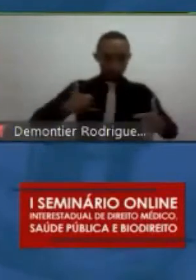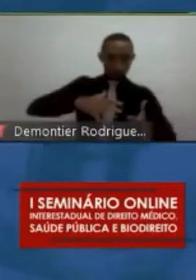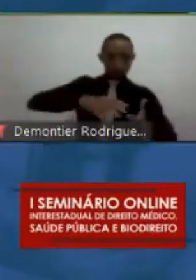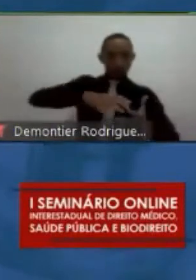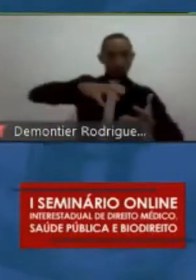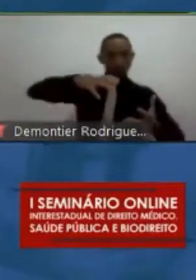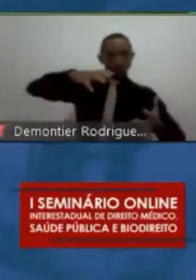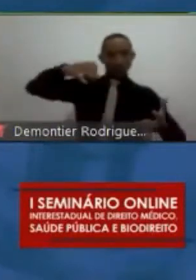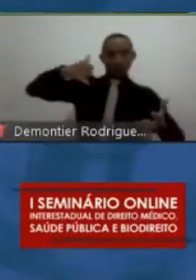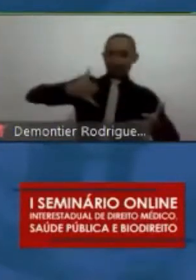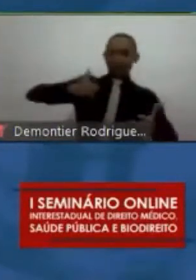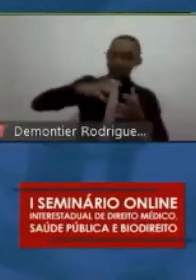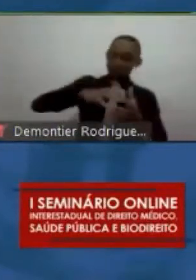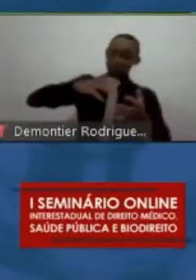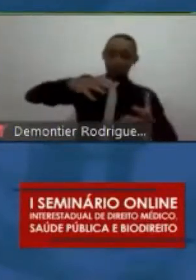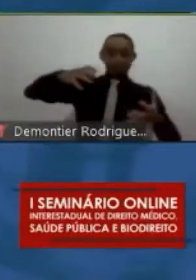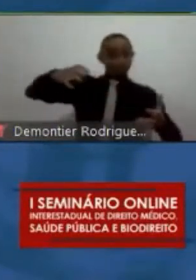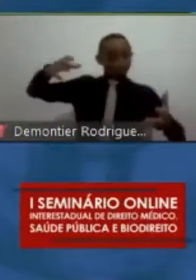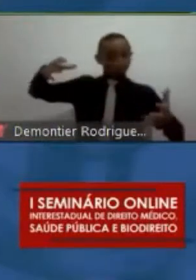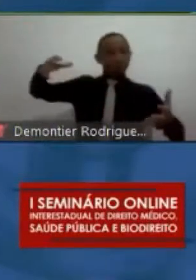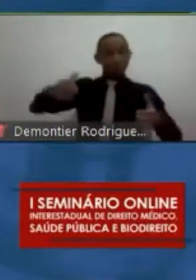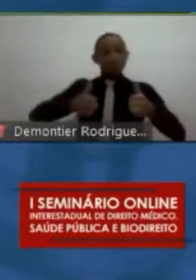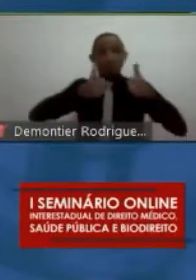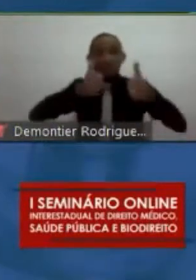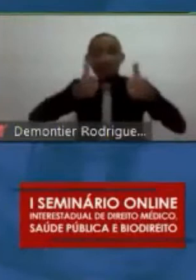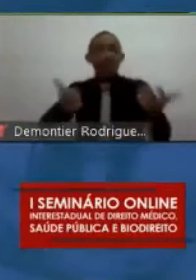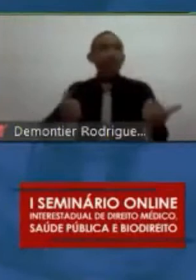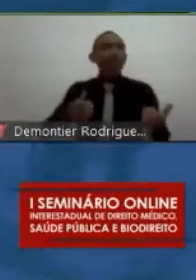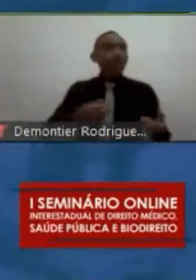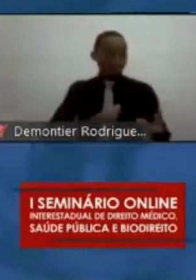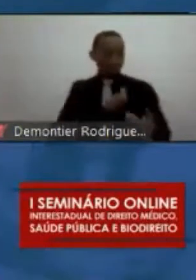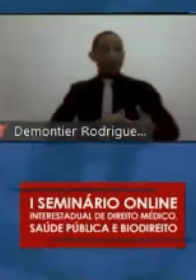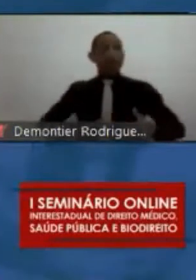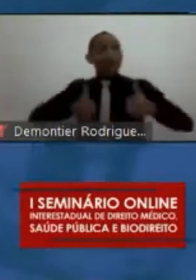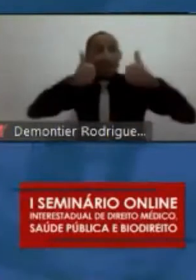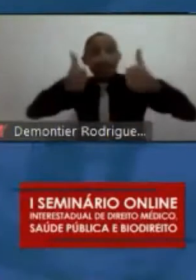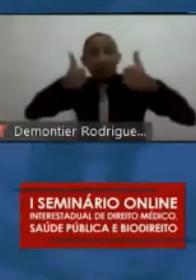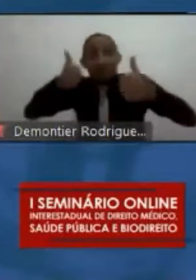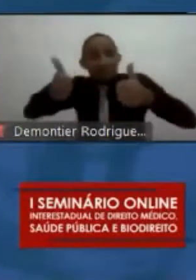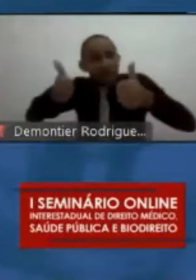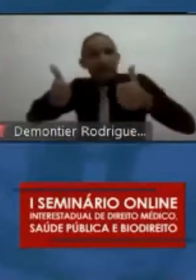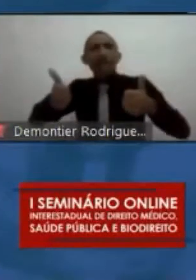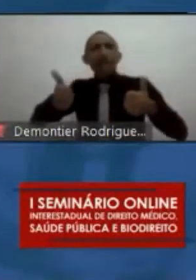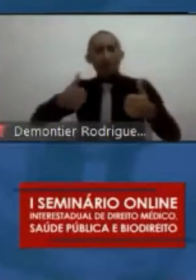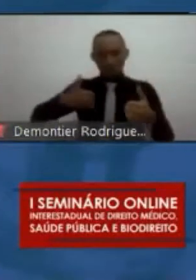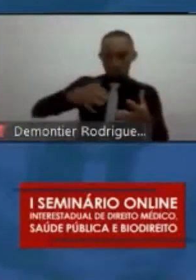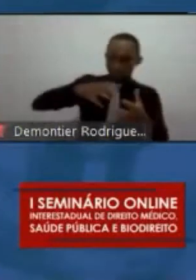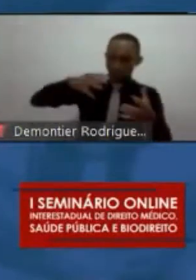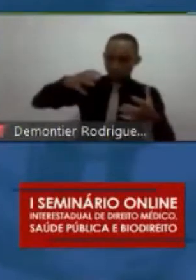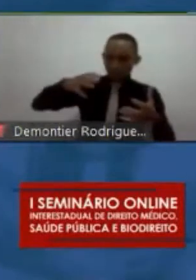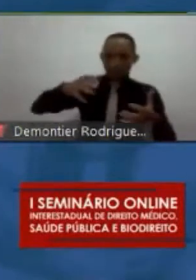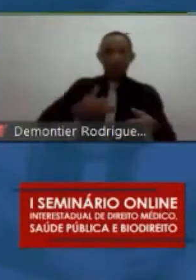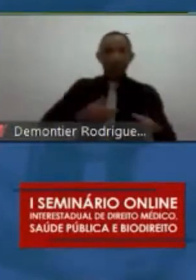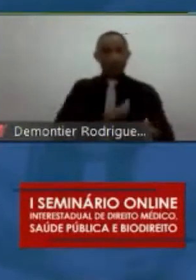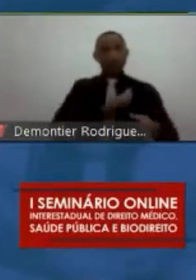As pessoas estão vivendo mais, mas elas não desejam apenas viver mais, elas querem viver mais com qualidade de